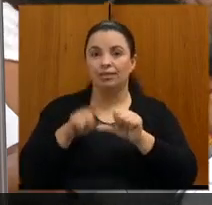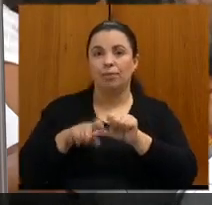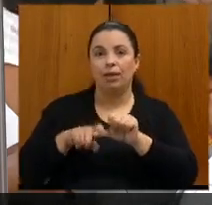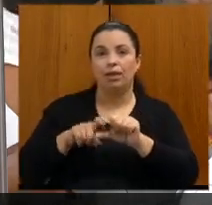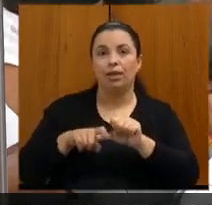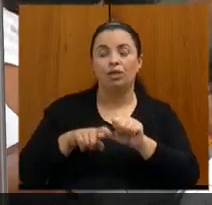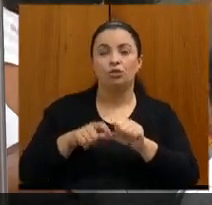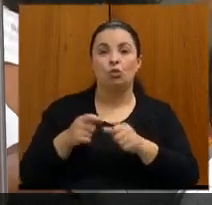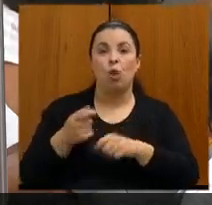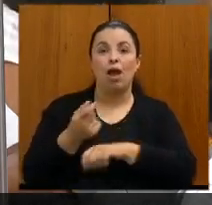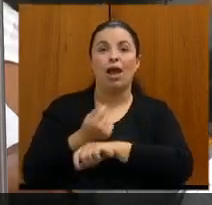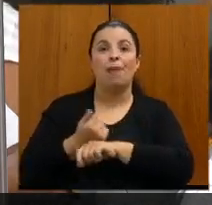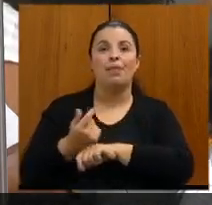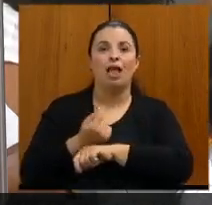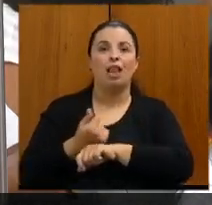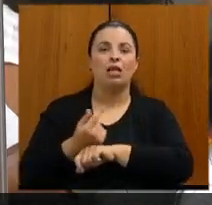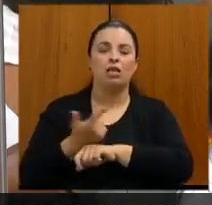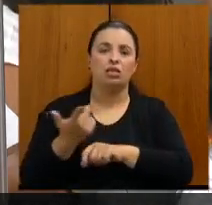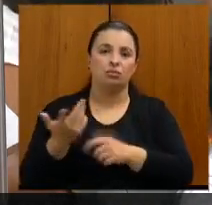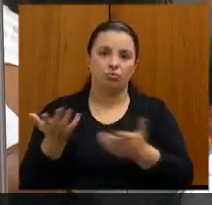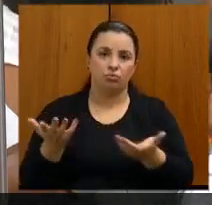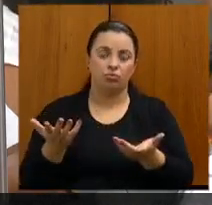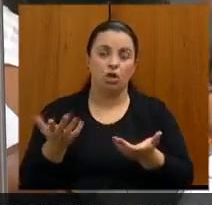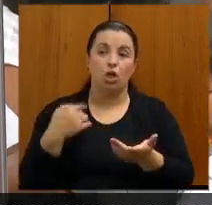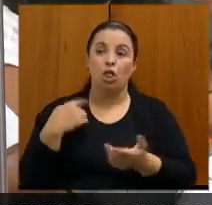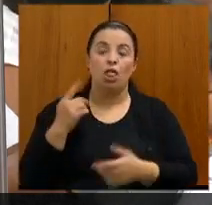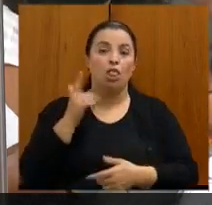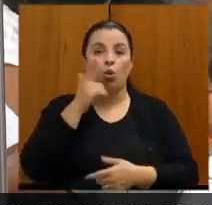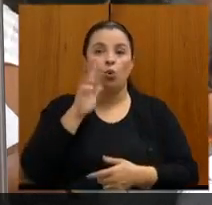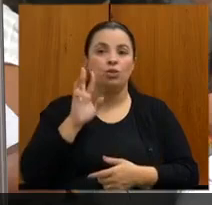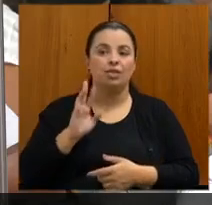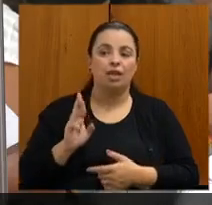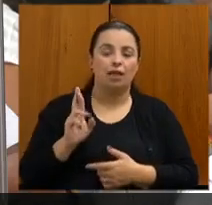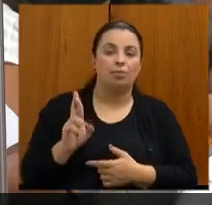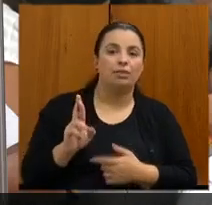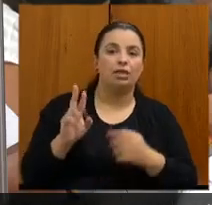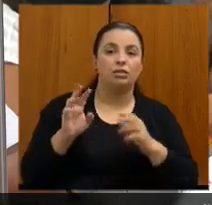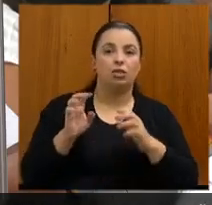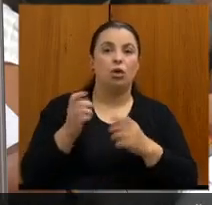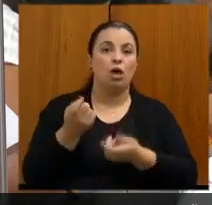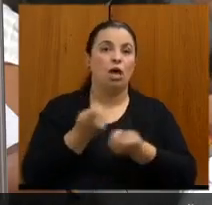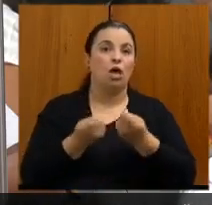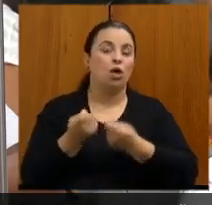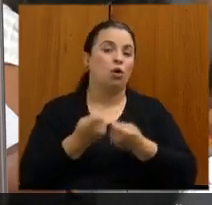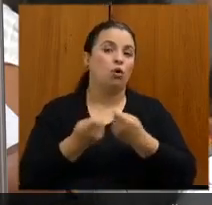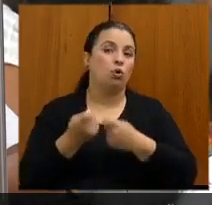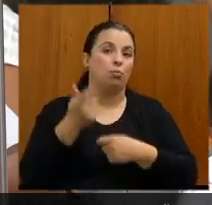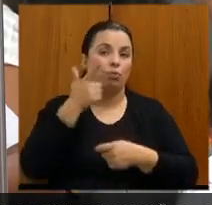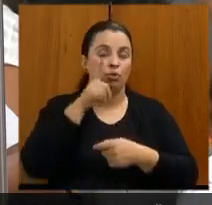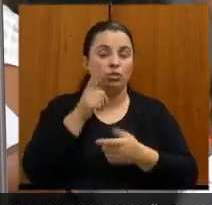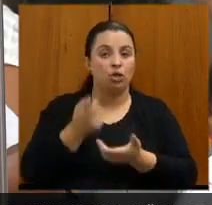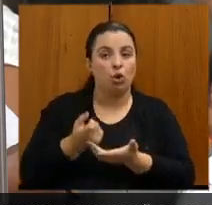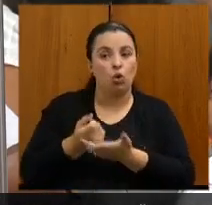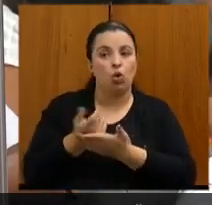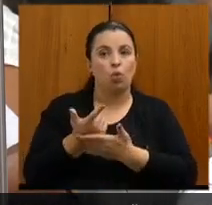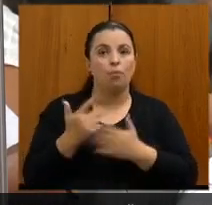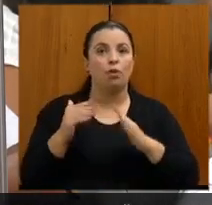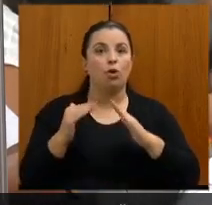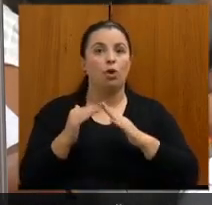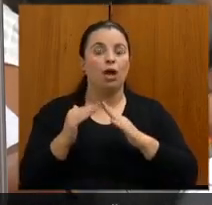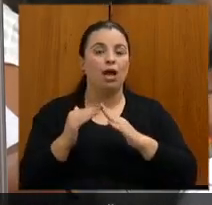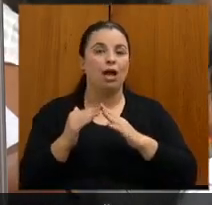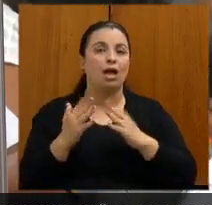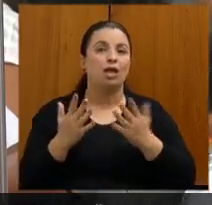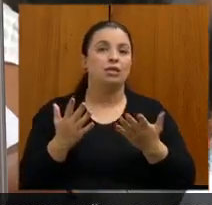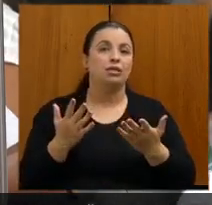não consegue se representar economicamente para conseguir comprar um imóvel